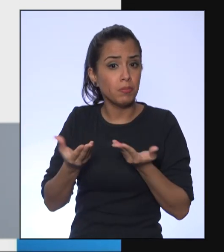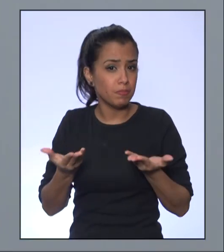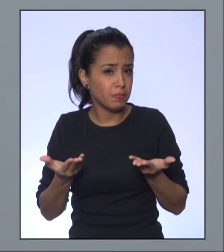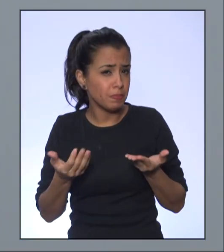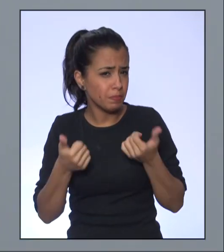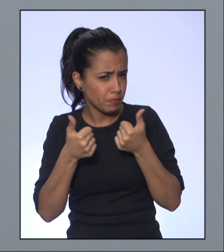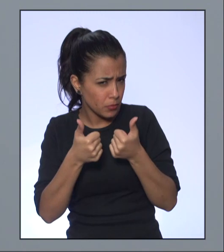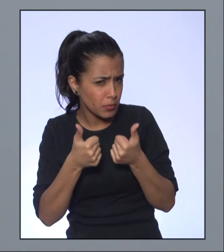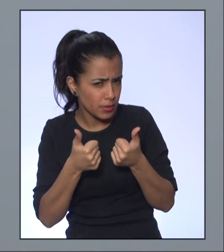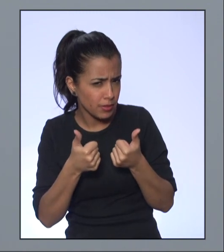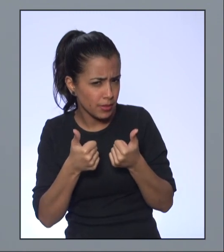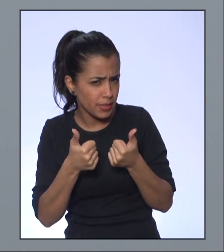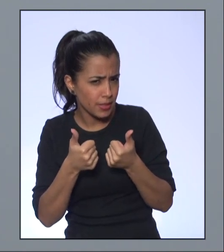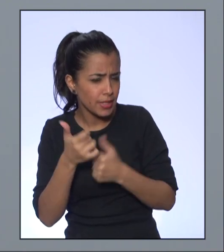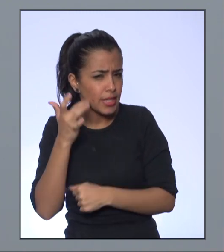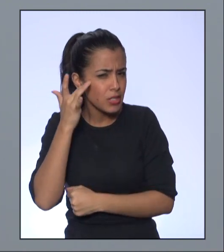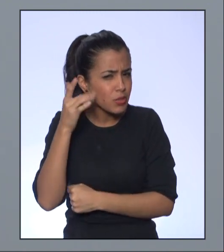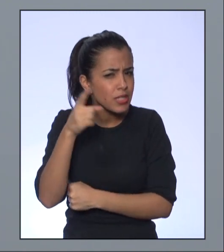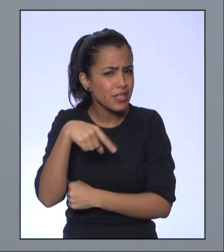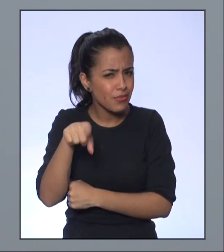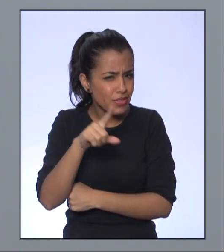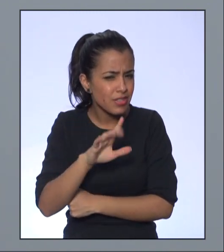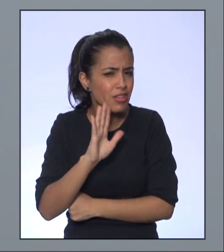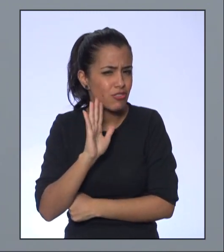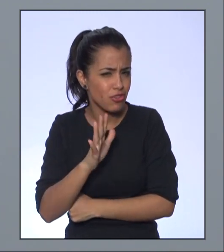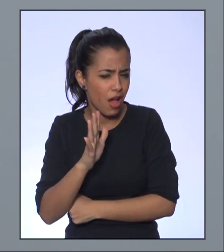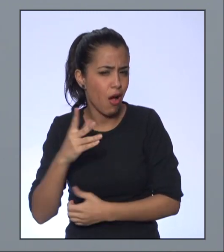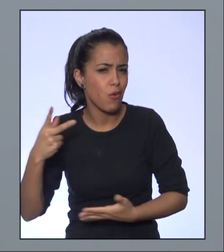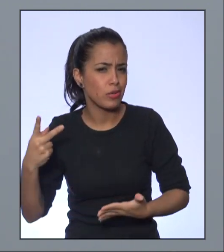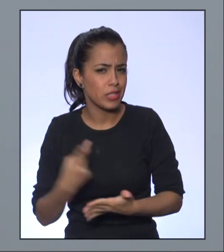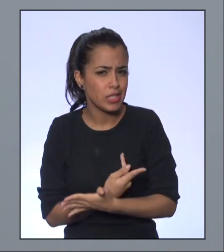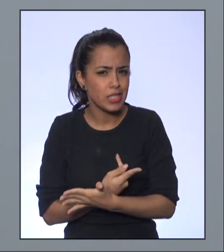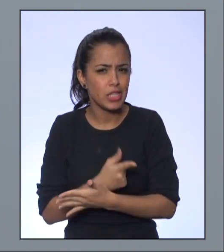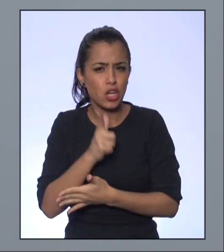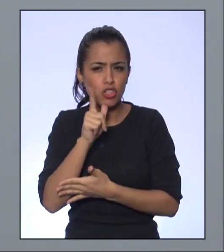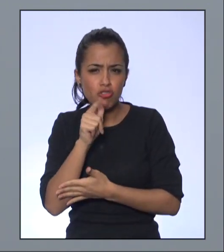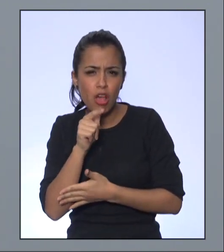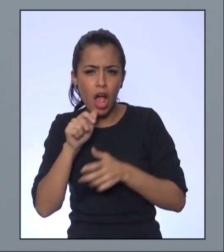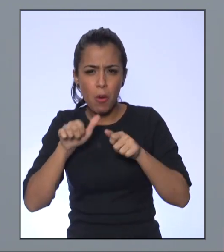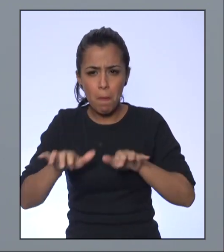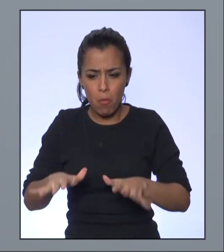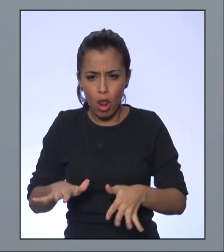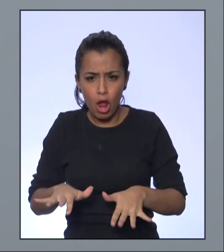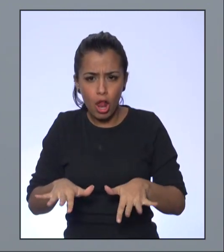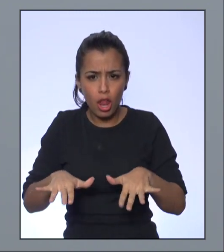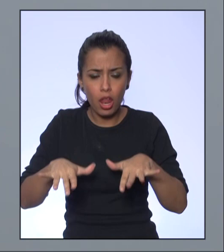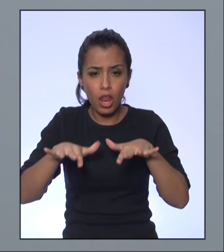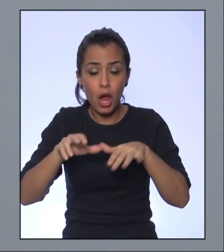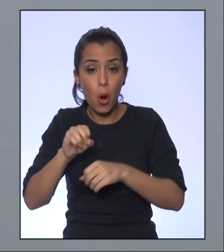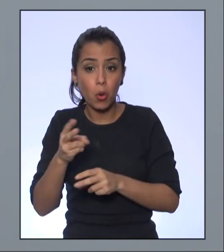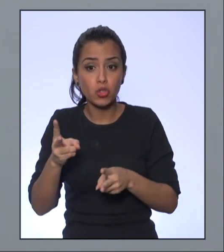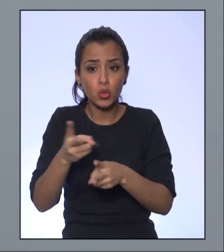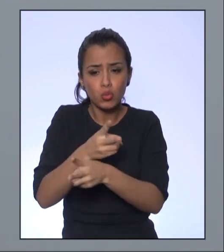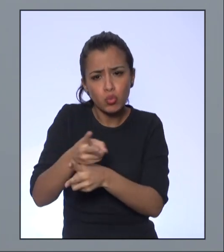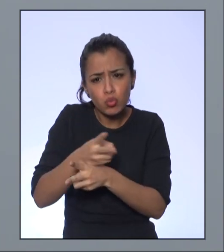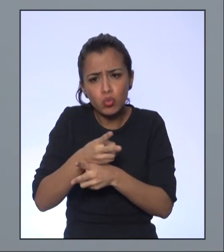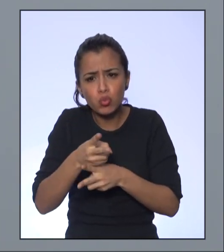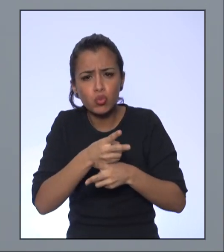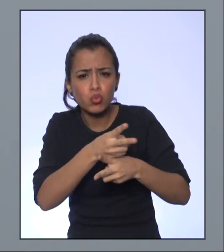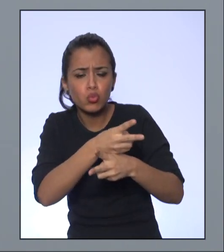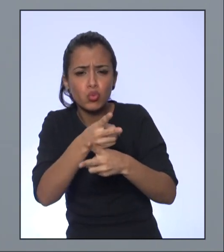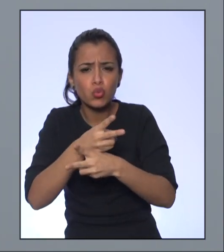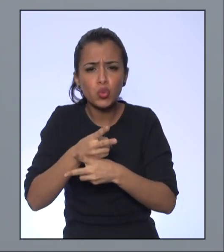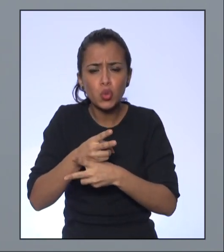aí? Não sei se alguém já passou por uma situação de inundação, de escorregamento, de vendaval, ou de seca